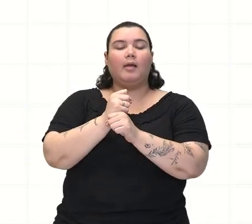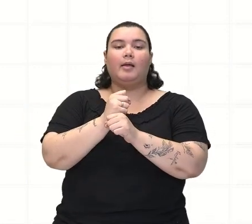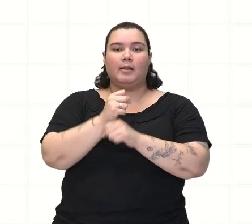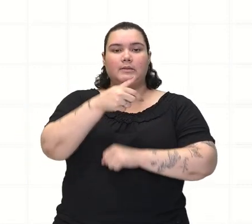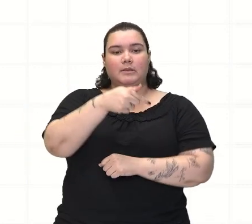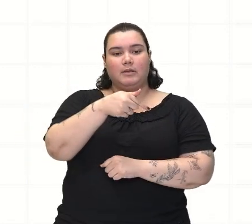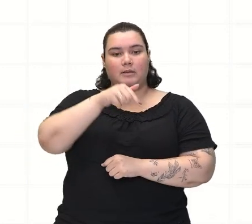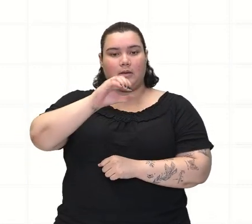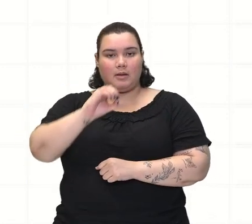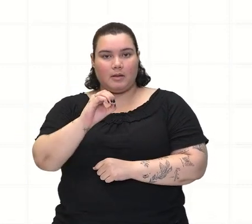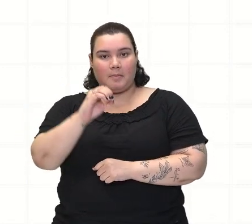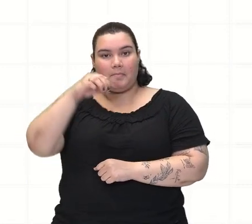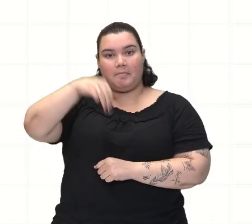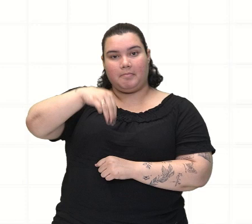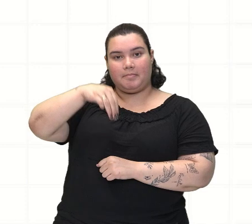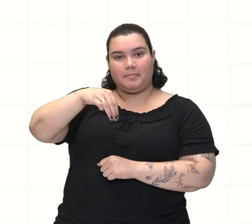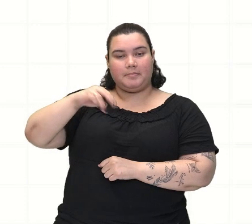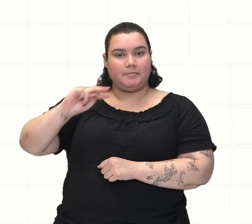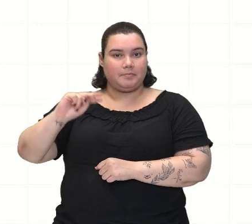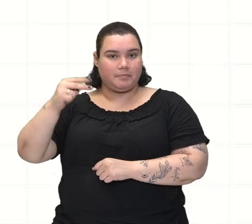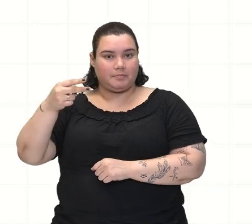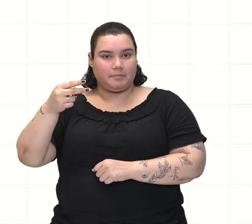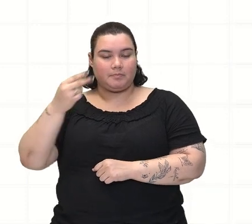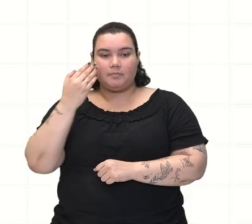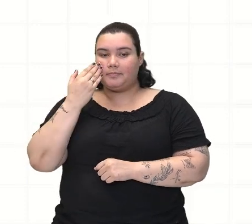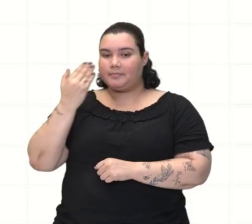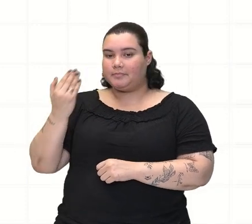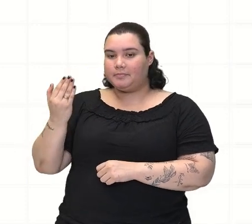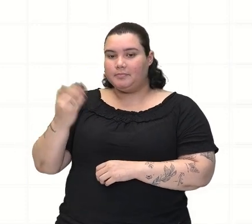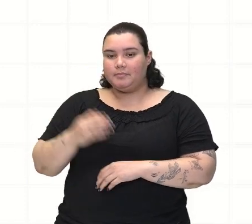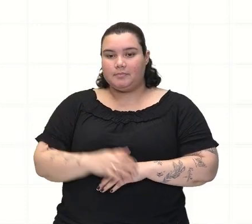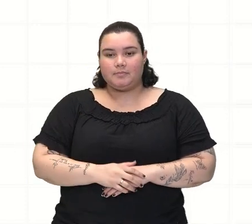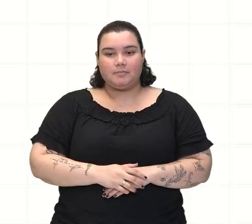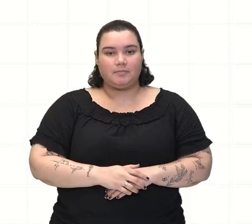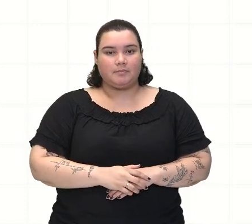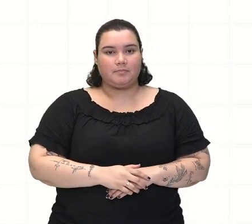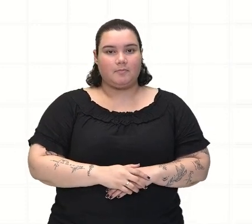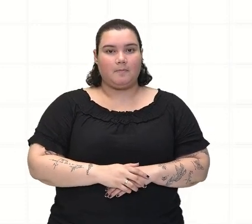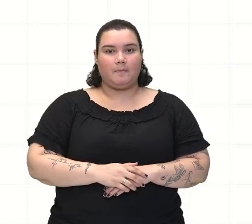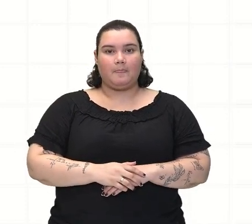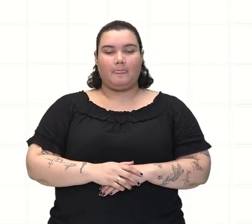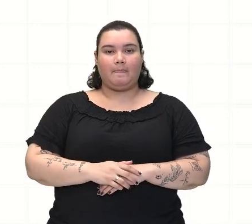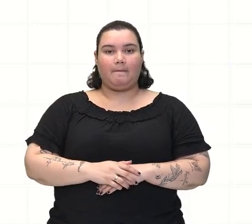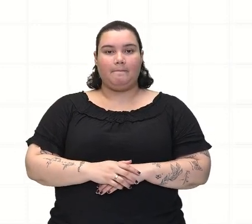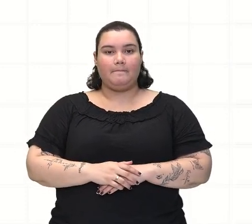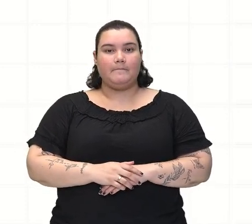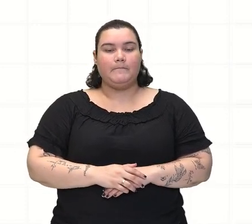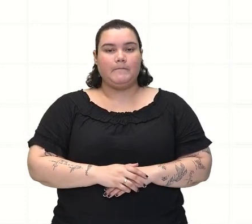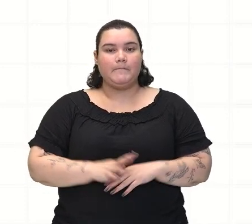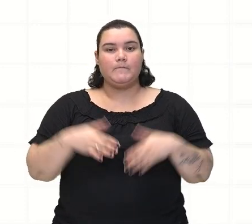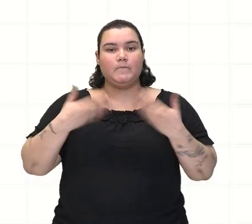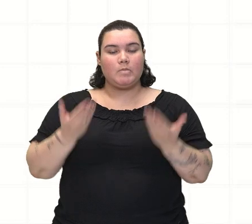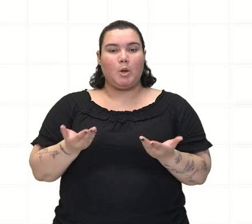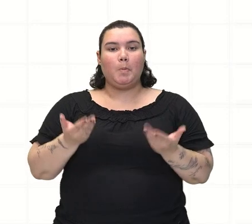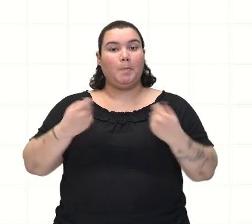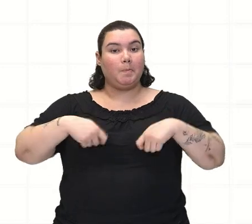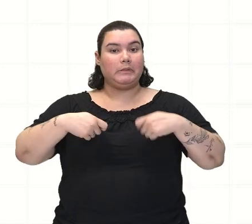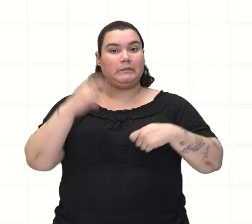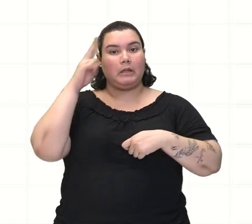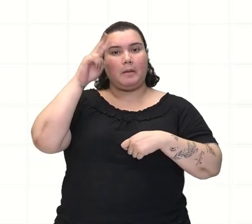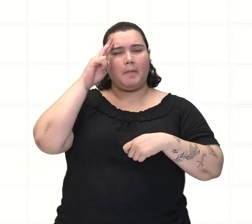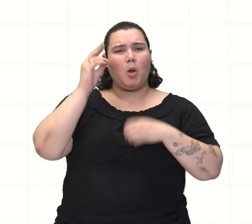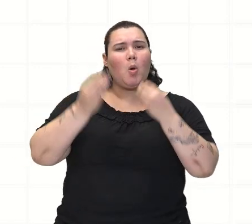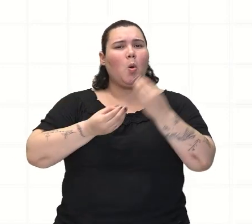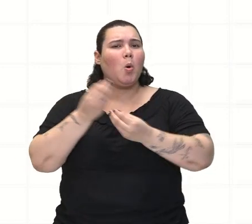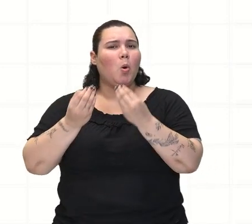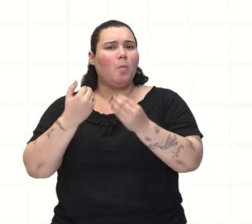a 70 metros quadrados. E aí, tenho que lembrar como que eu calculo a área, né?